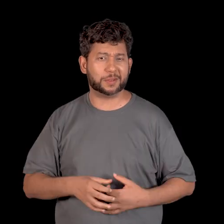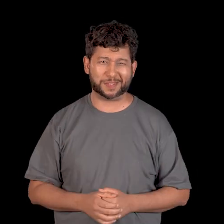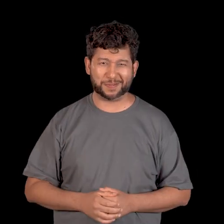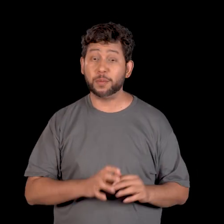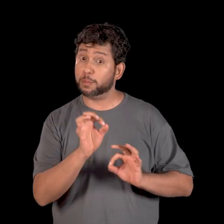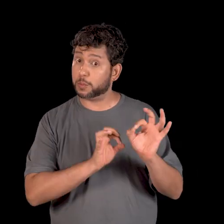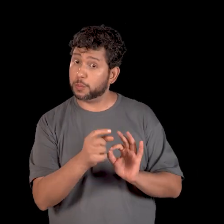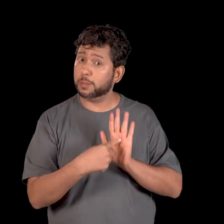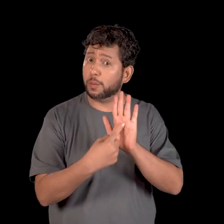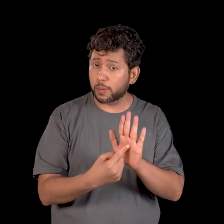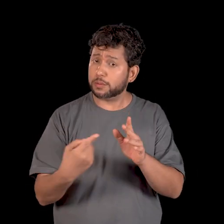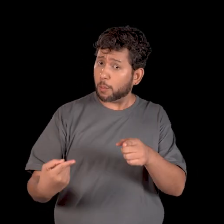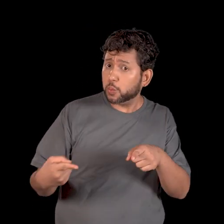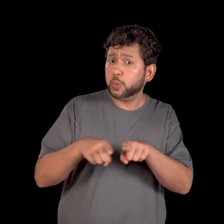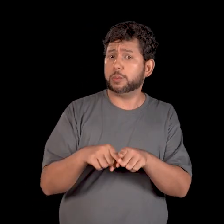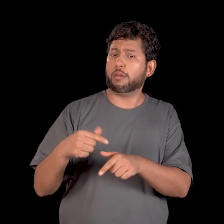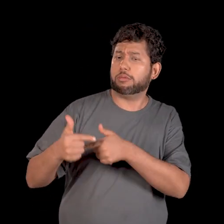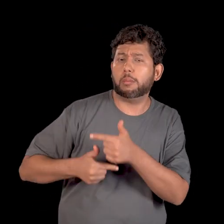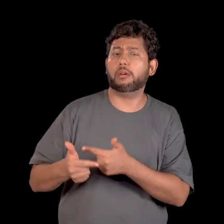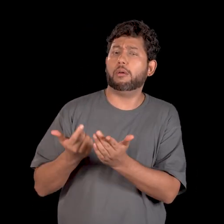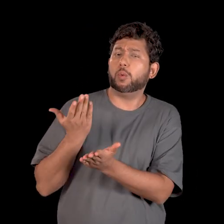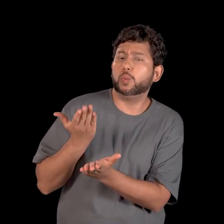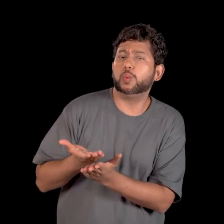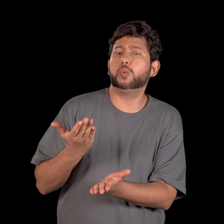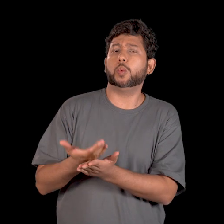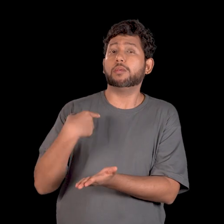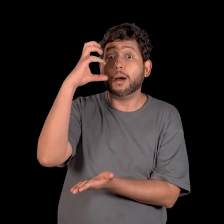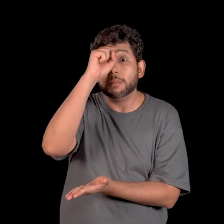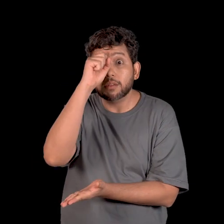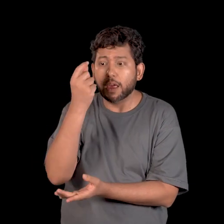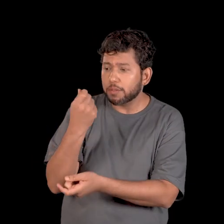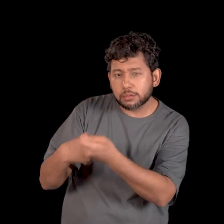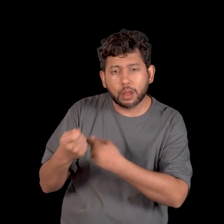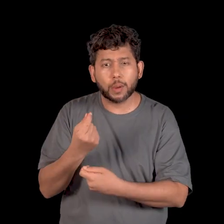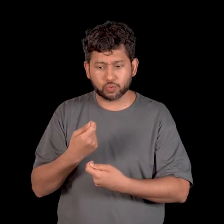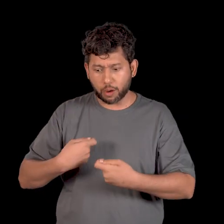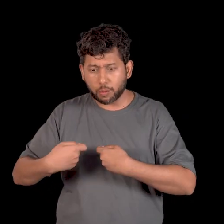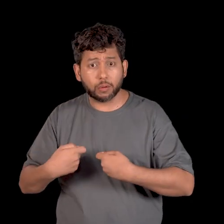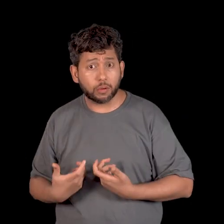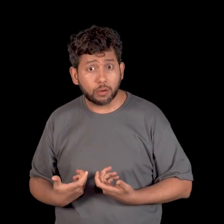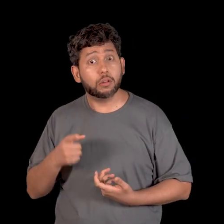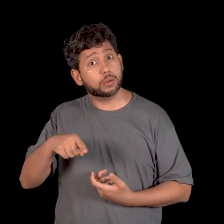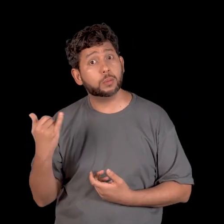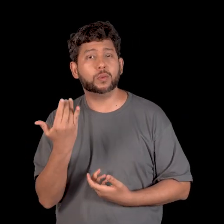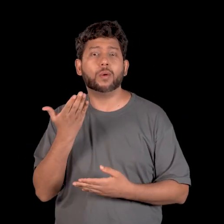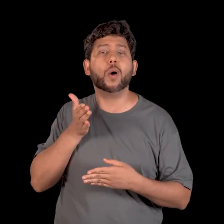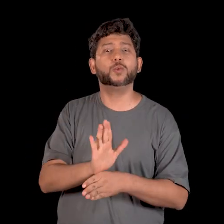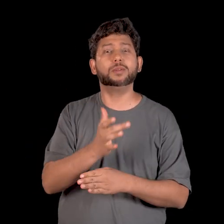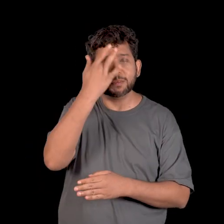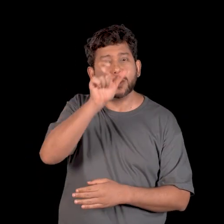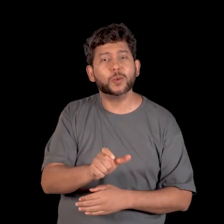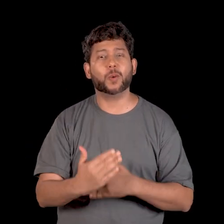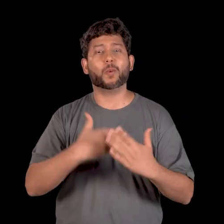O projeto mostra como um bom propósito, aliado ao estudo, ao trabalho e a uma boa educação financeira, dentre outros temas,